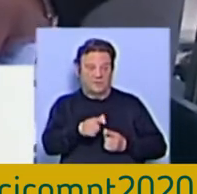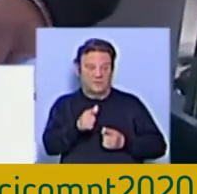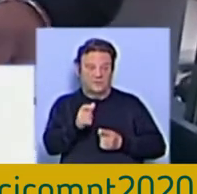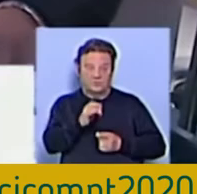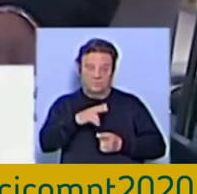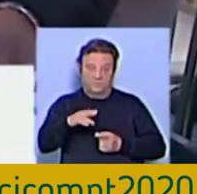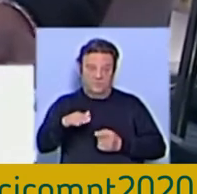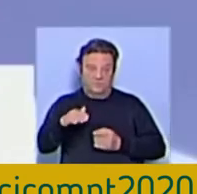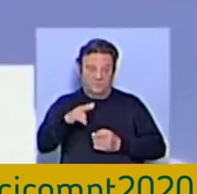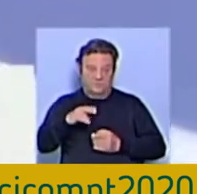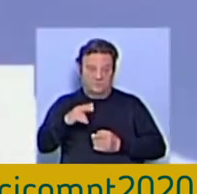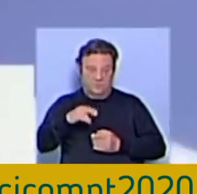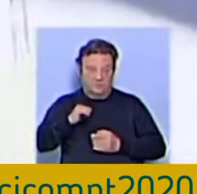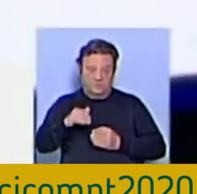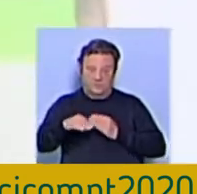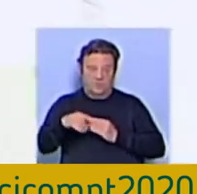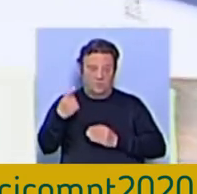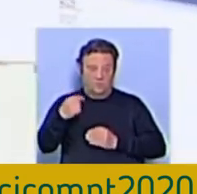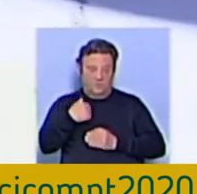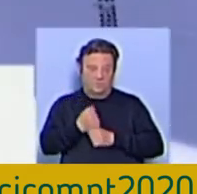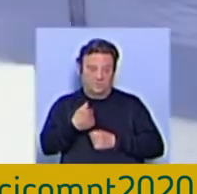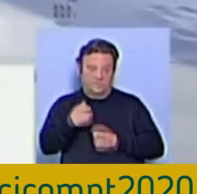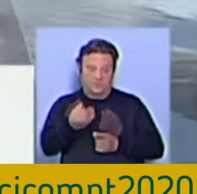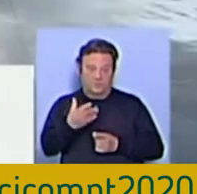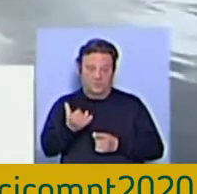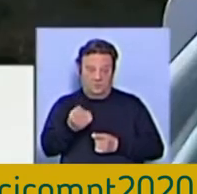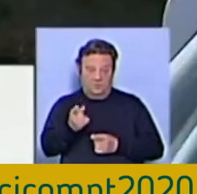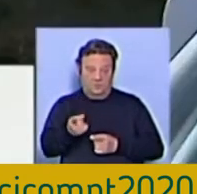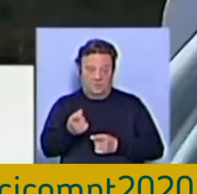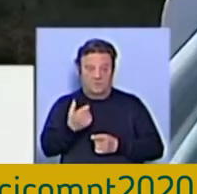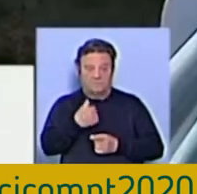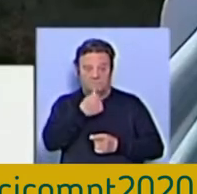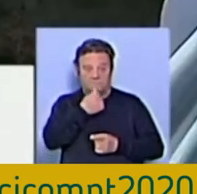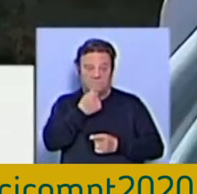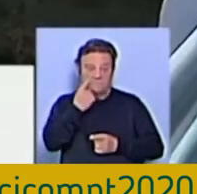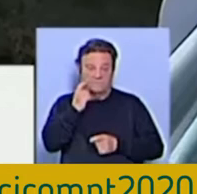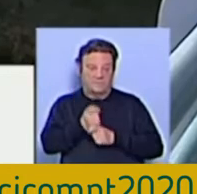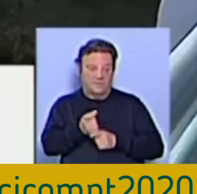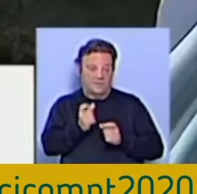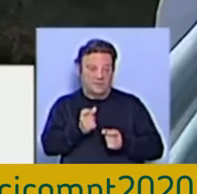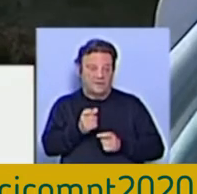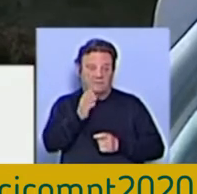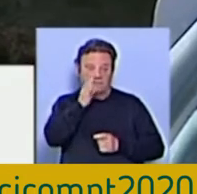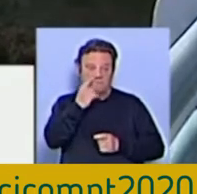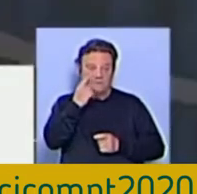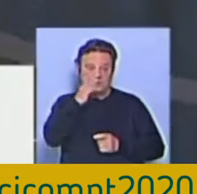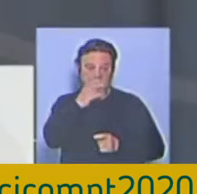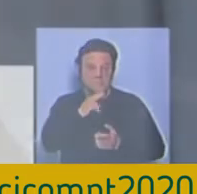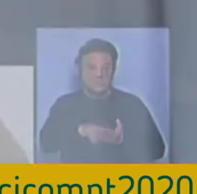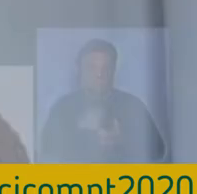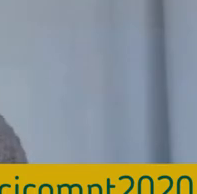turísticas e com os decisores políticos dos municípios do douro para que em conjunto consigamos diminuir o impacto ambiental do turismo